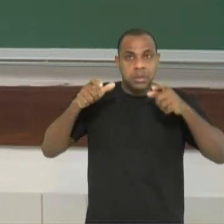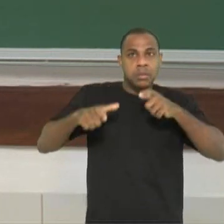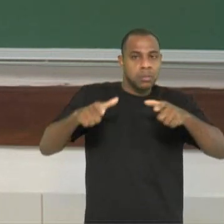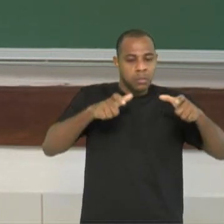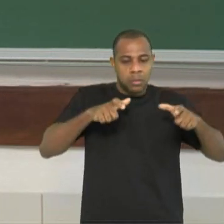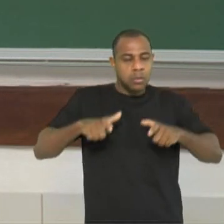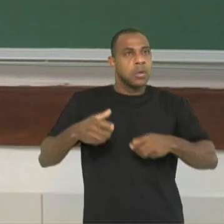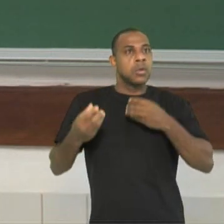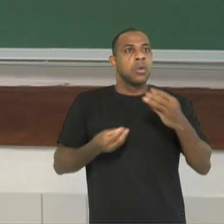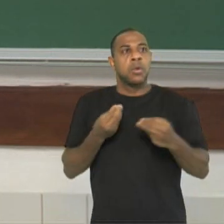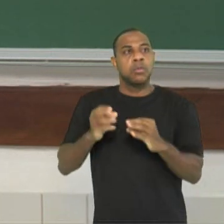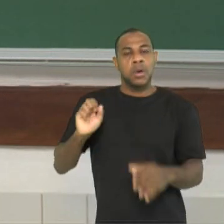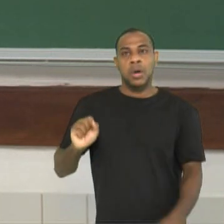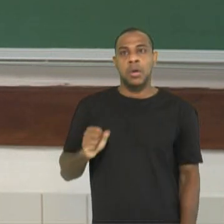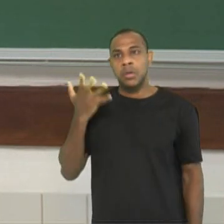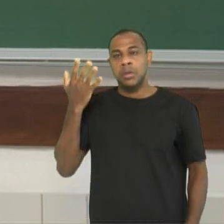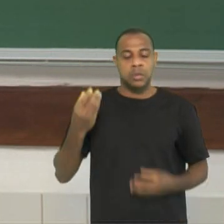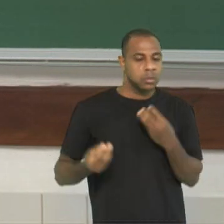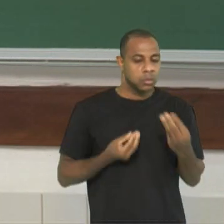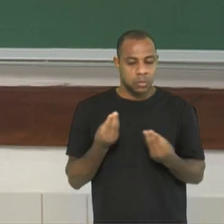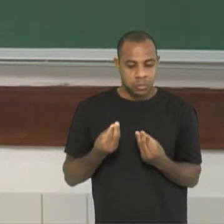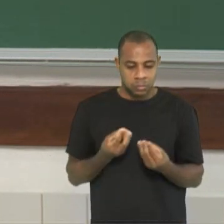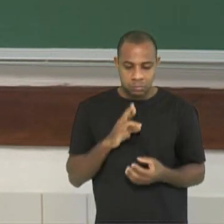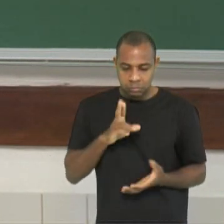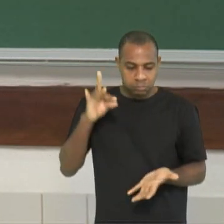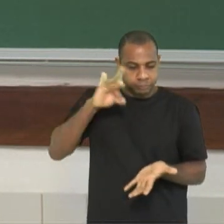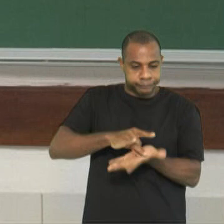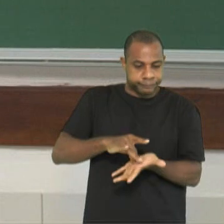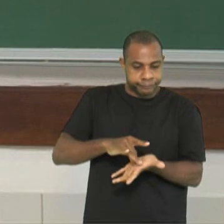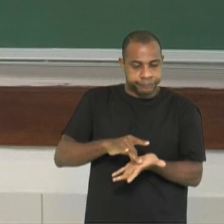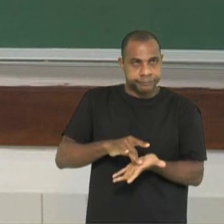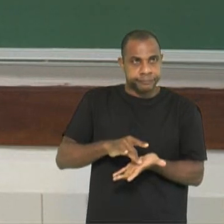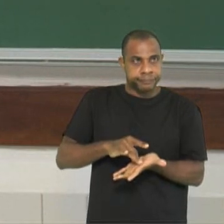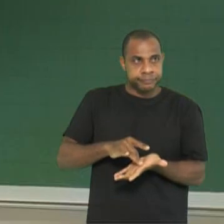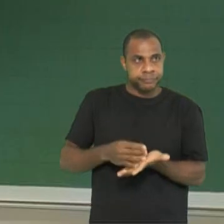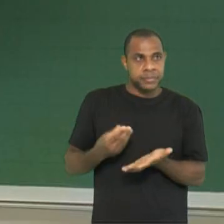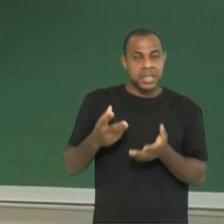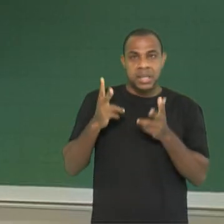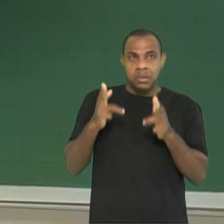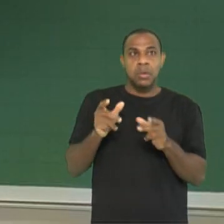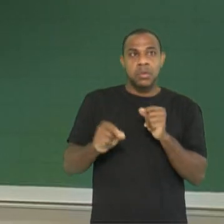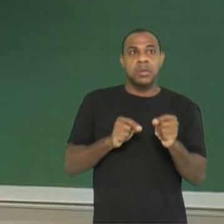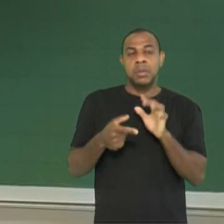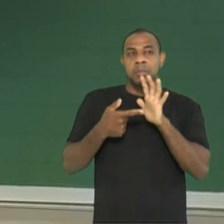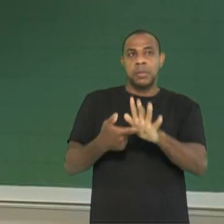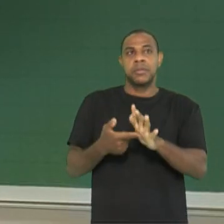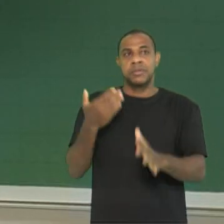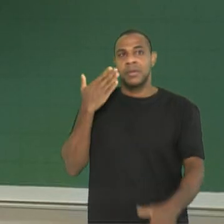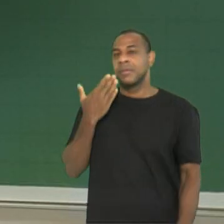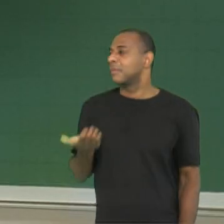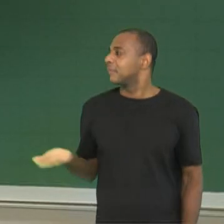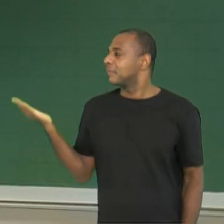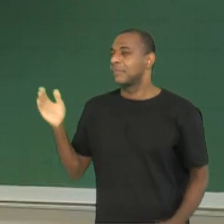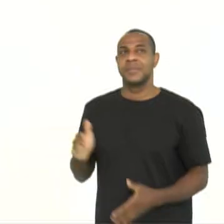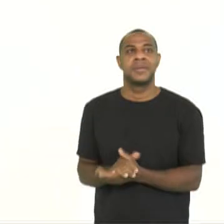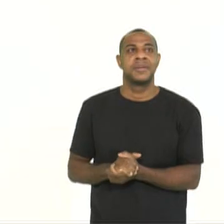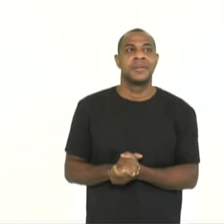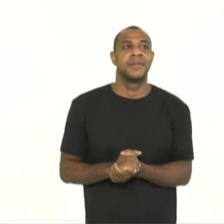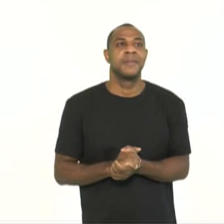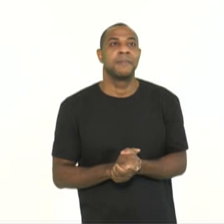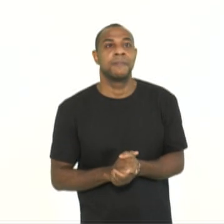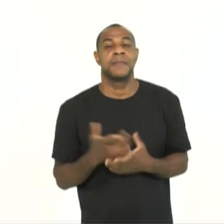possamos saber quanto isso vai corresponder na realidade, que é exatamente o que eu trago para você aqui na tela, ó. E que